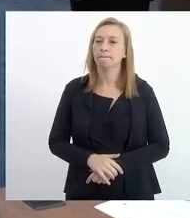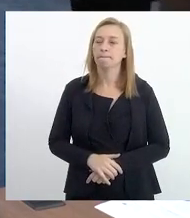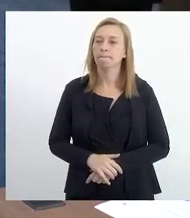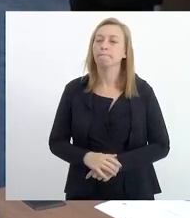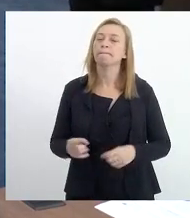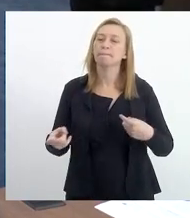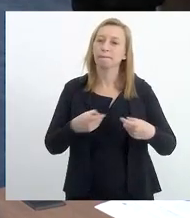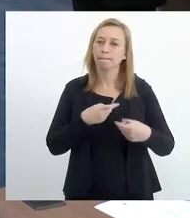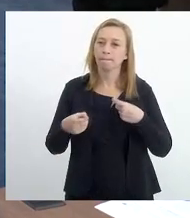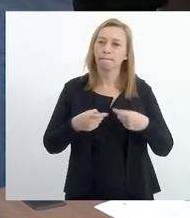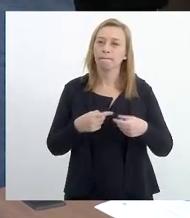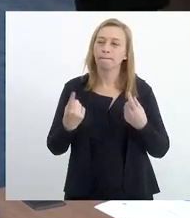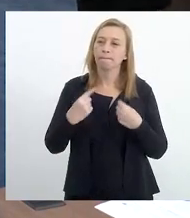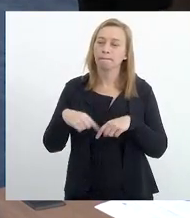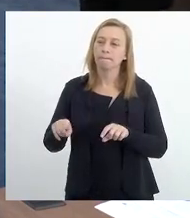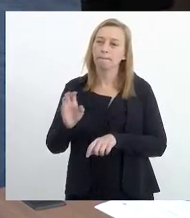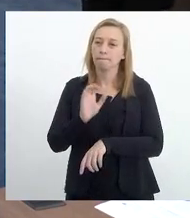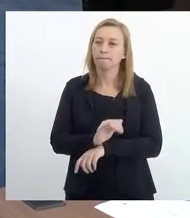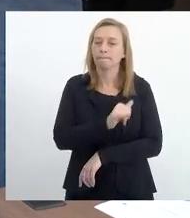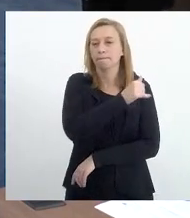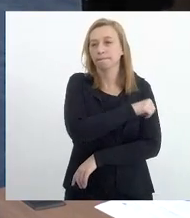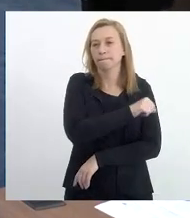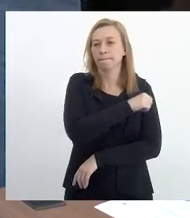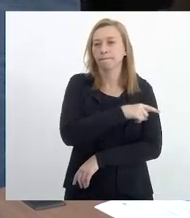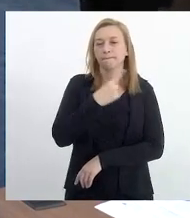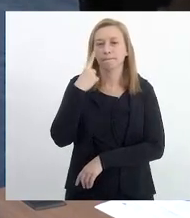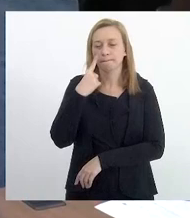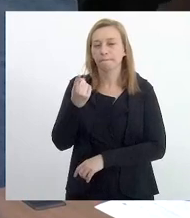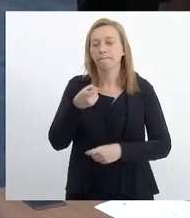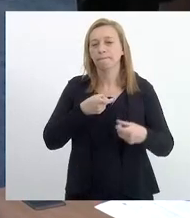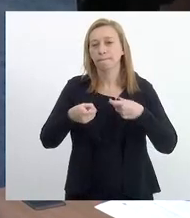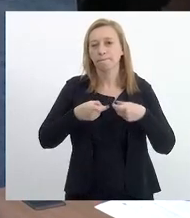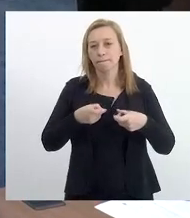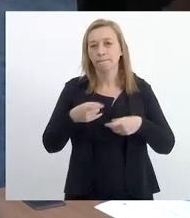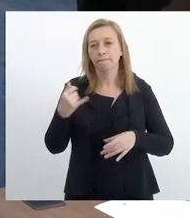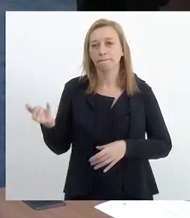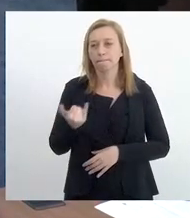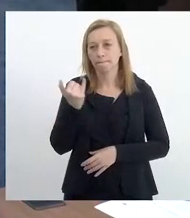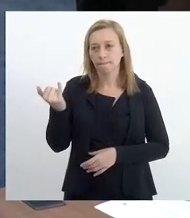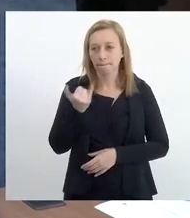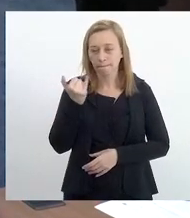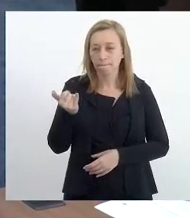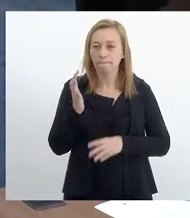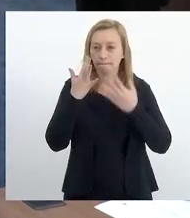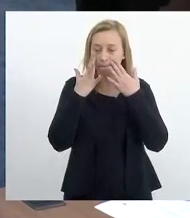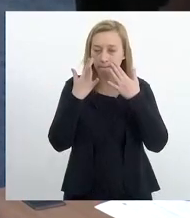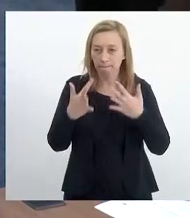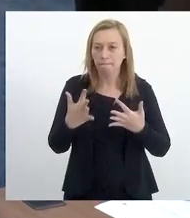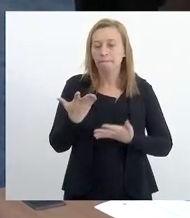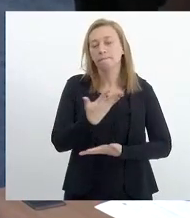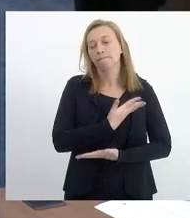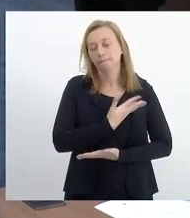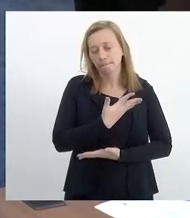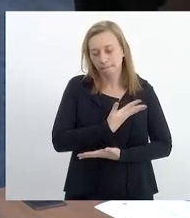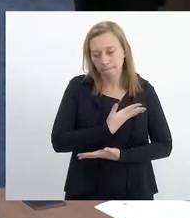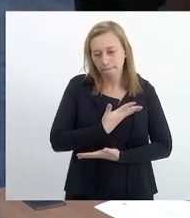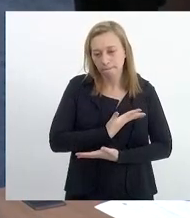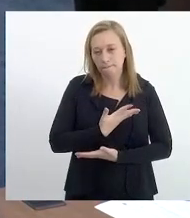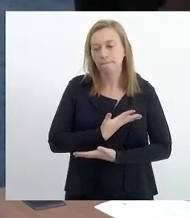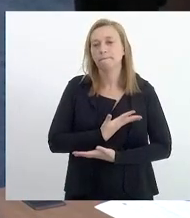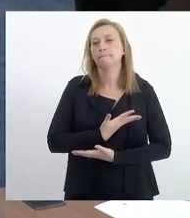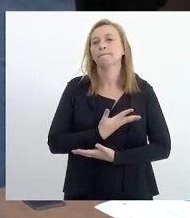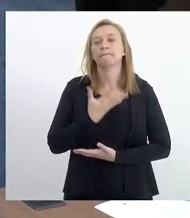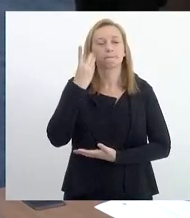guerra contra o Estado do Rio de Janeiro. Estamos em meio a uma batalha importante e eu chamo a atenção dos nossos colegas e das nossas